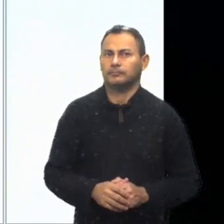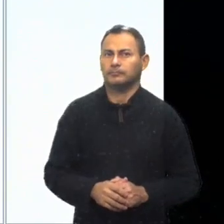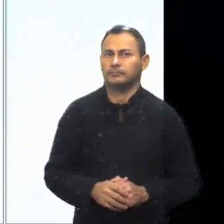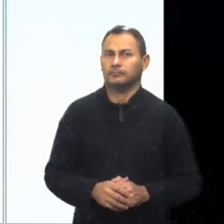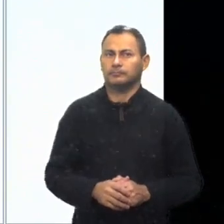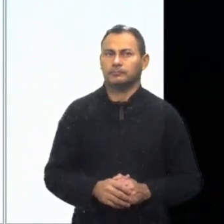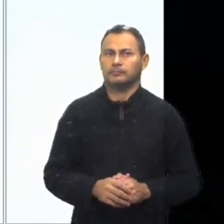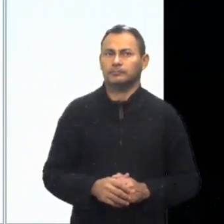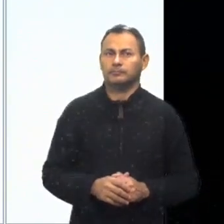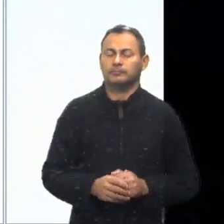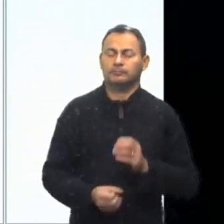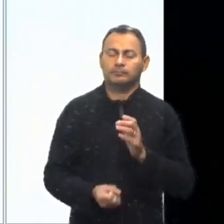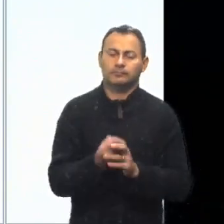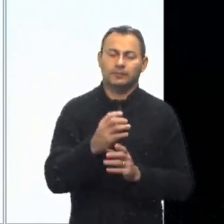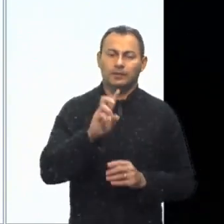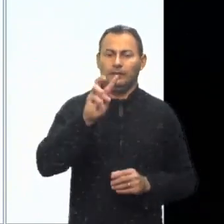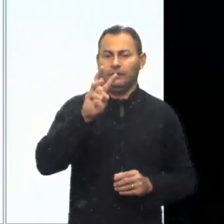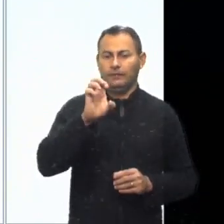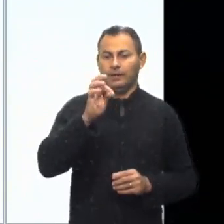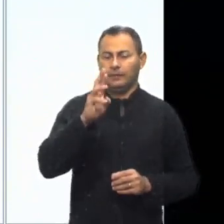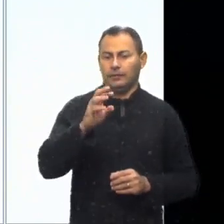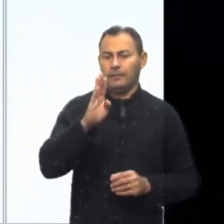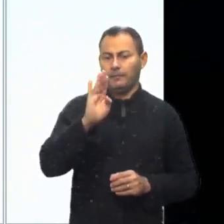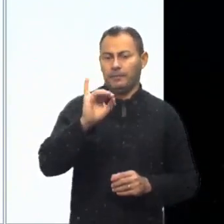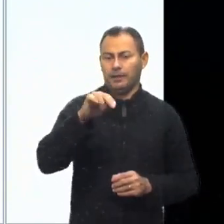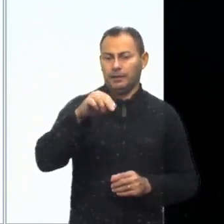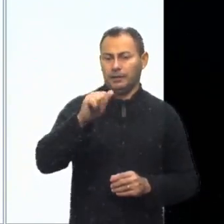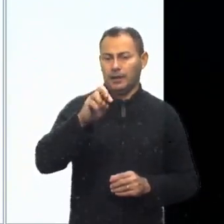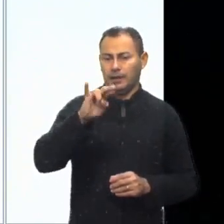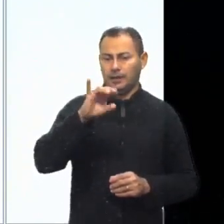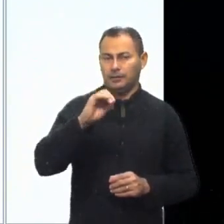Vou criar um vetor binário.